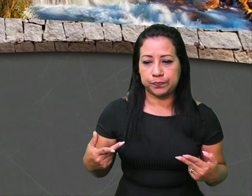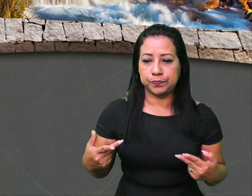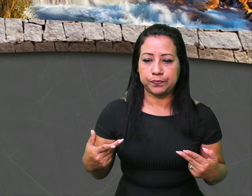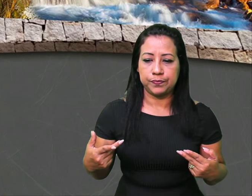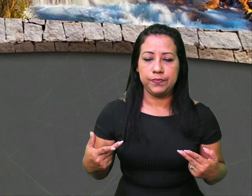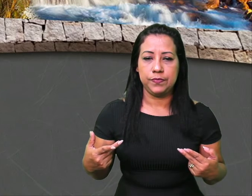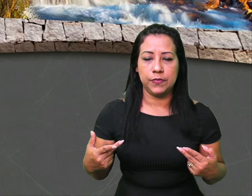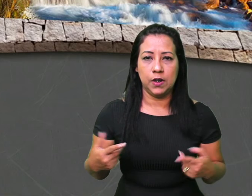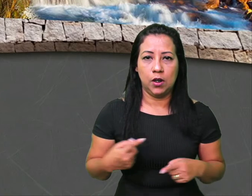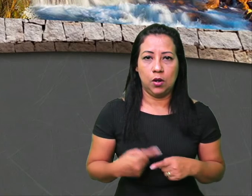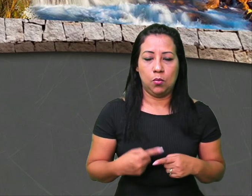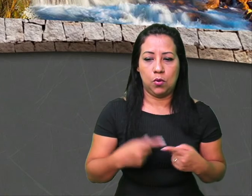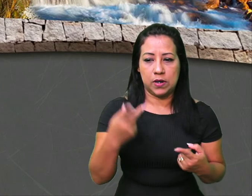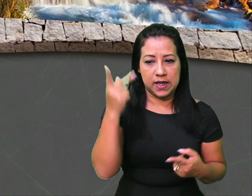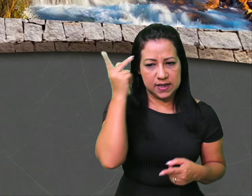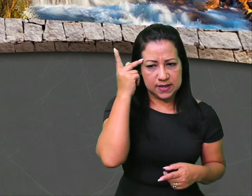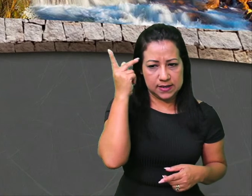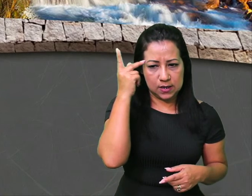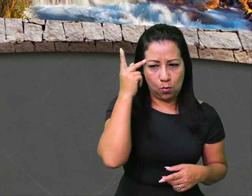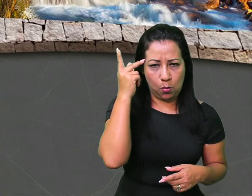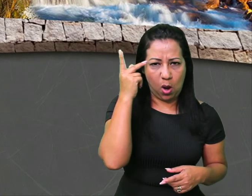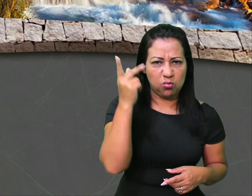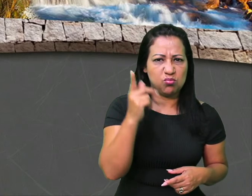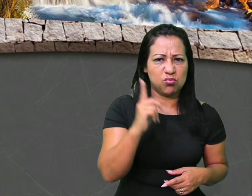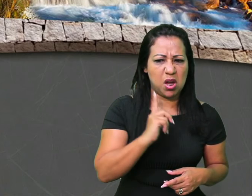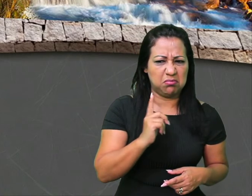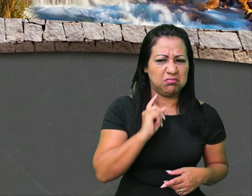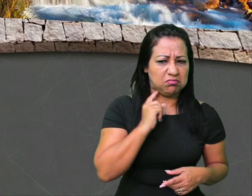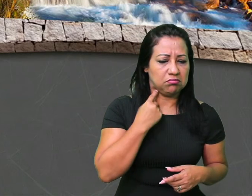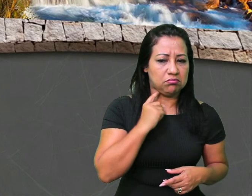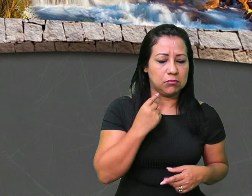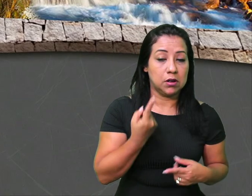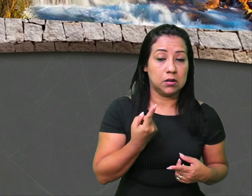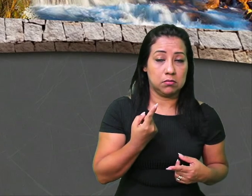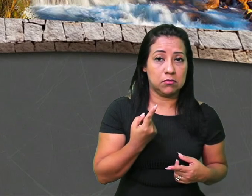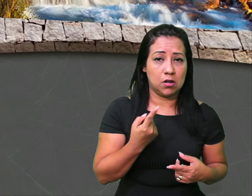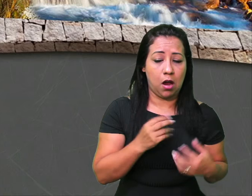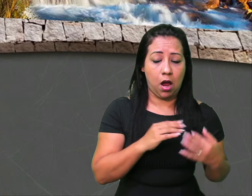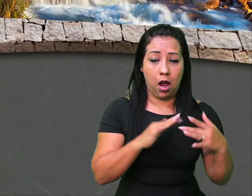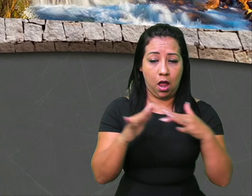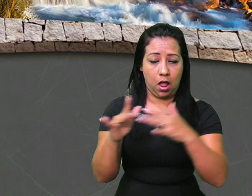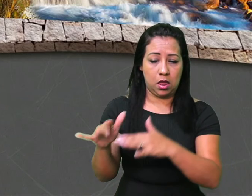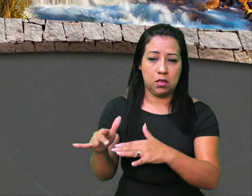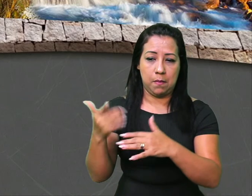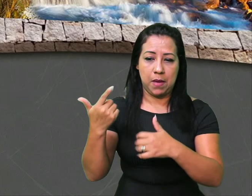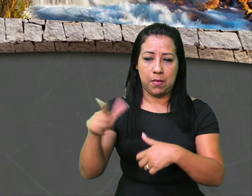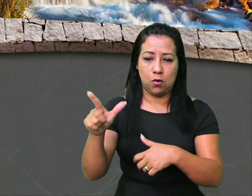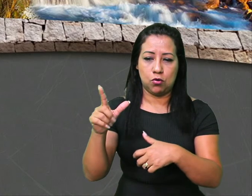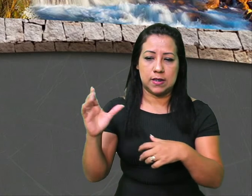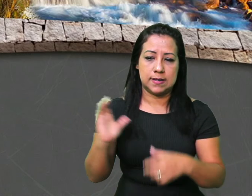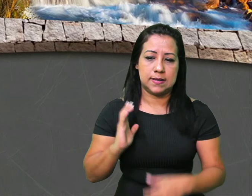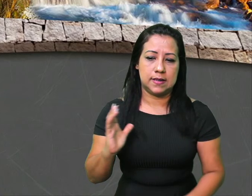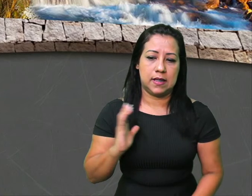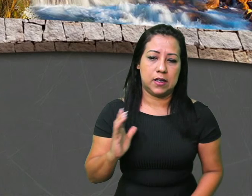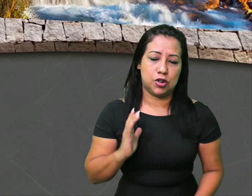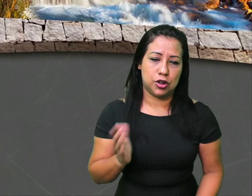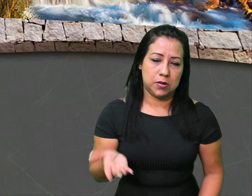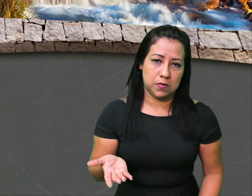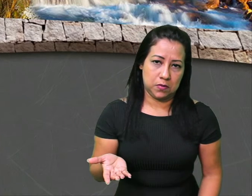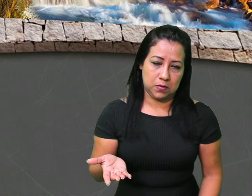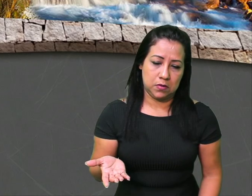poluída, e desconcentrando a economia. Isso é uma característica que nós vamos observar no